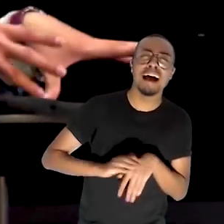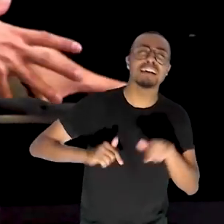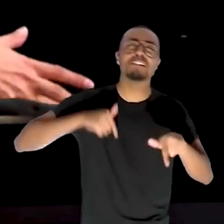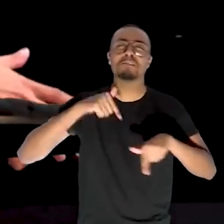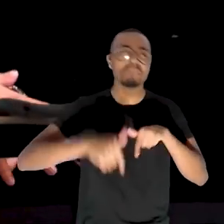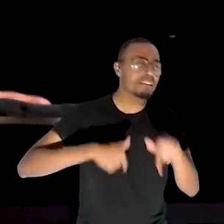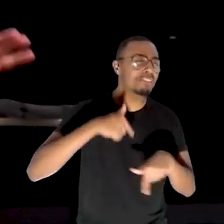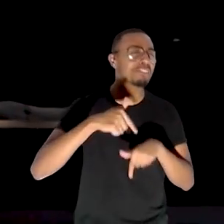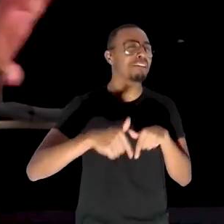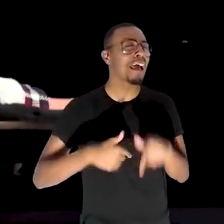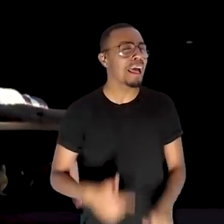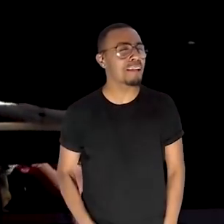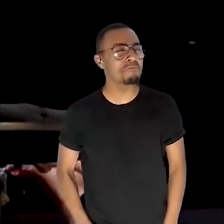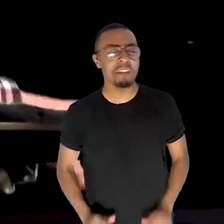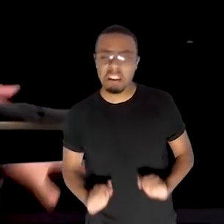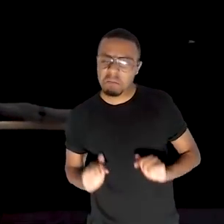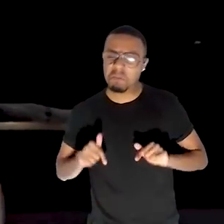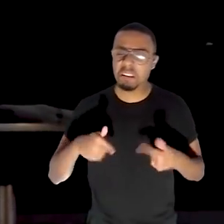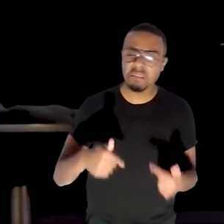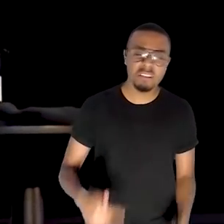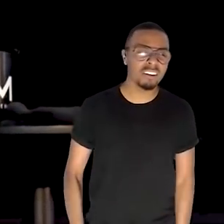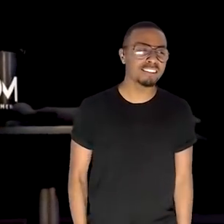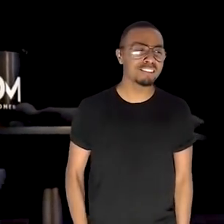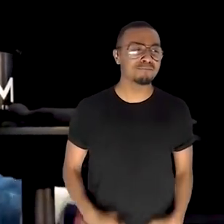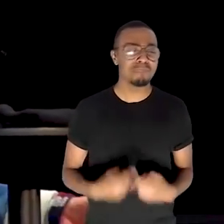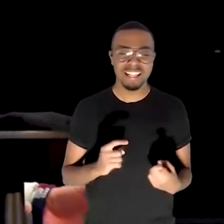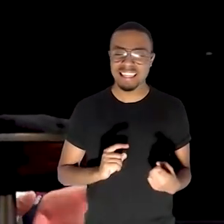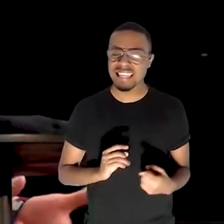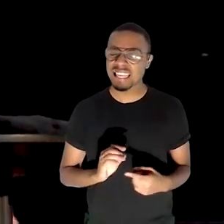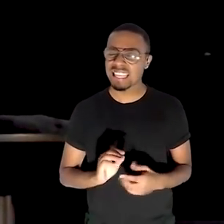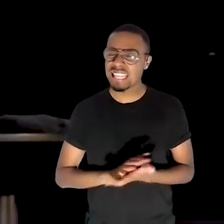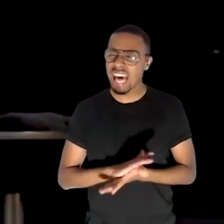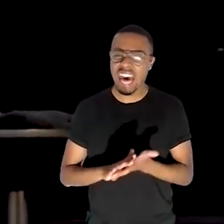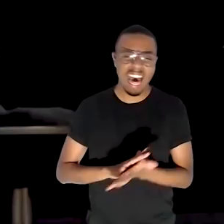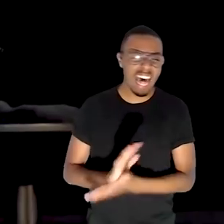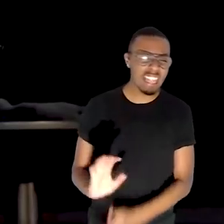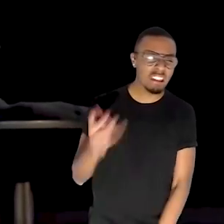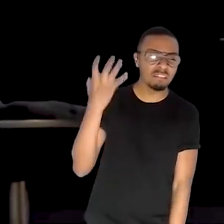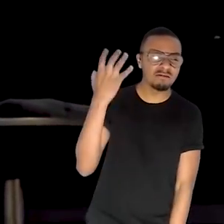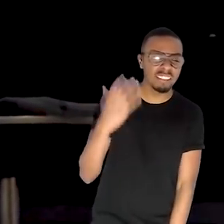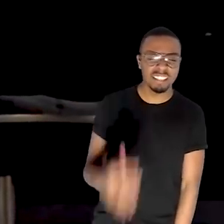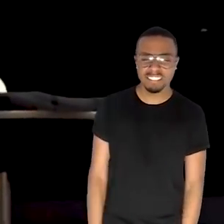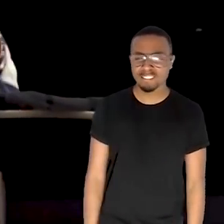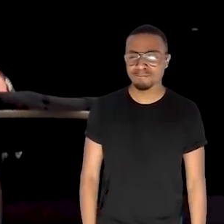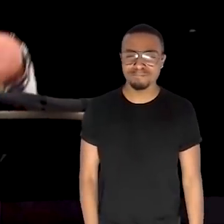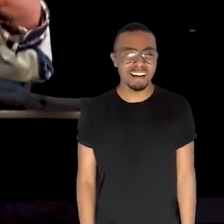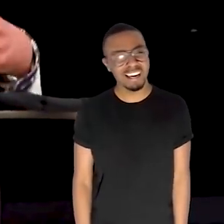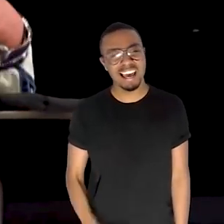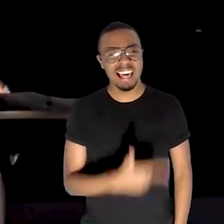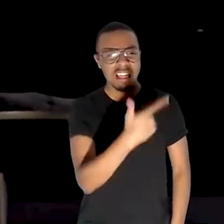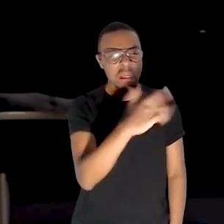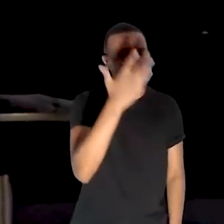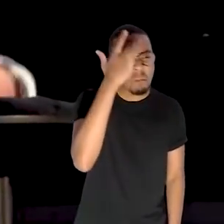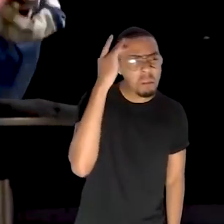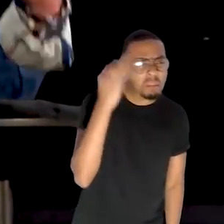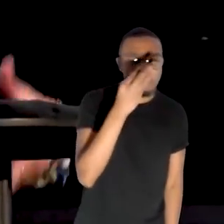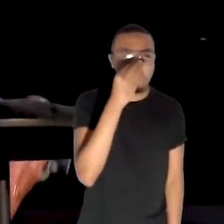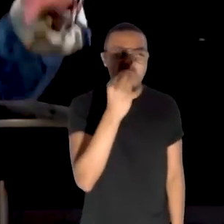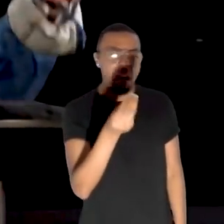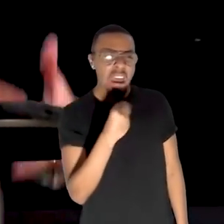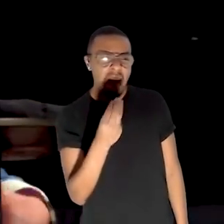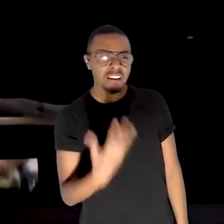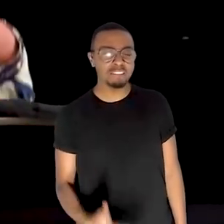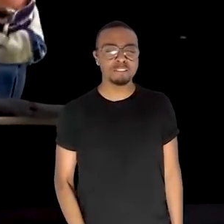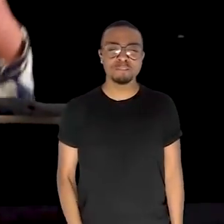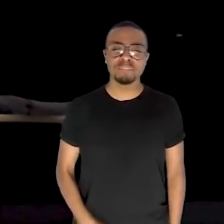toda retribuição ou é nada, ou é indiferença, ou é desprezo, ou é ingratidão, eu quero te dizer que você pode não